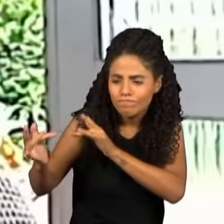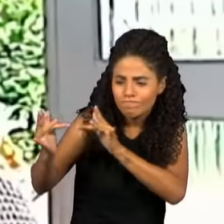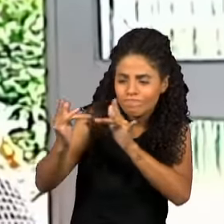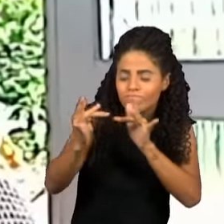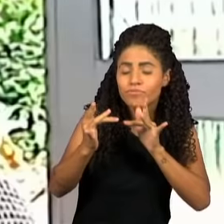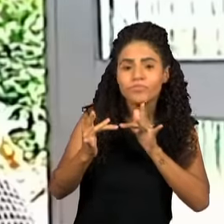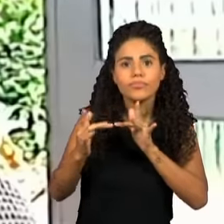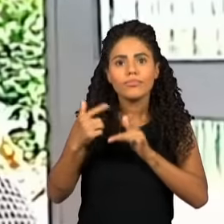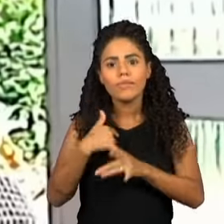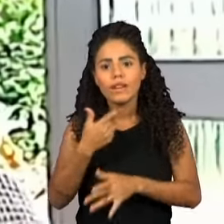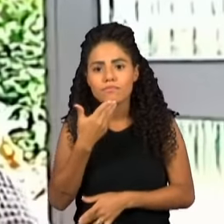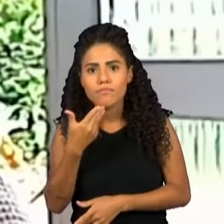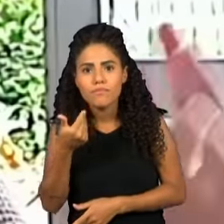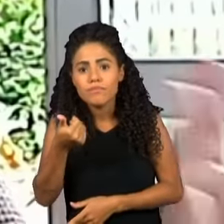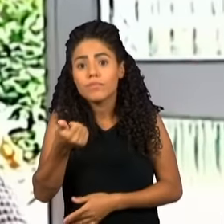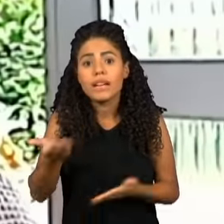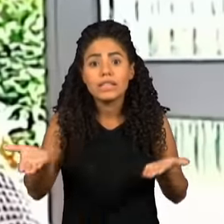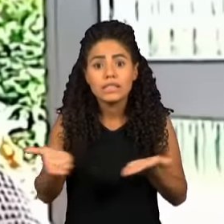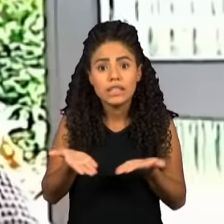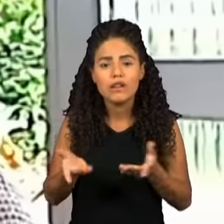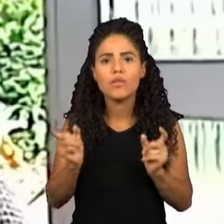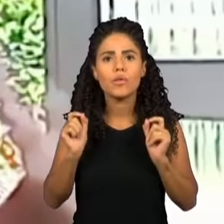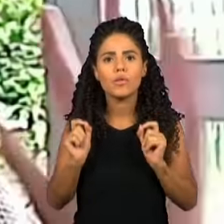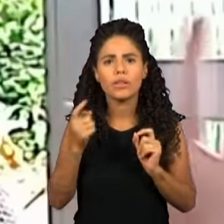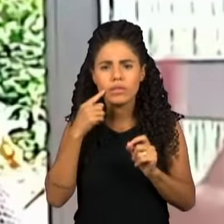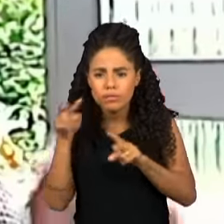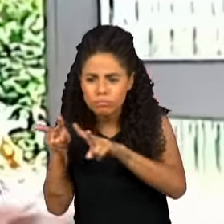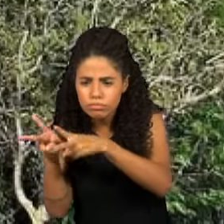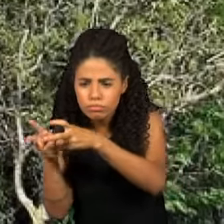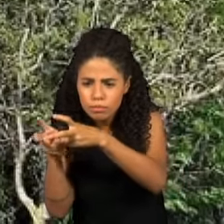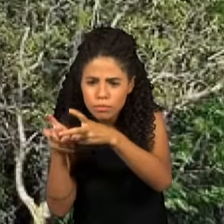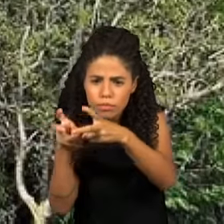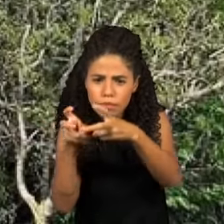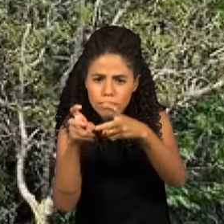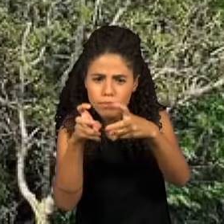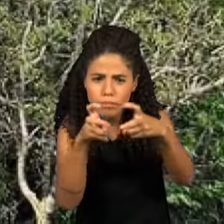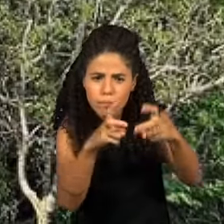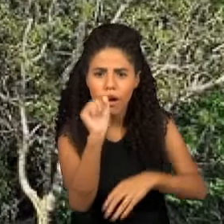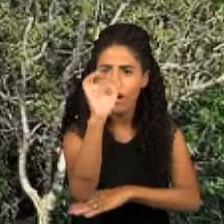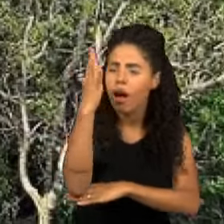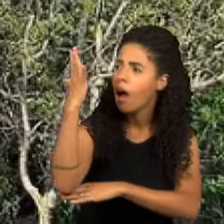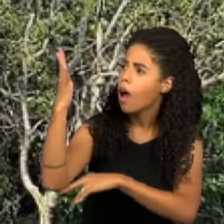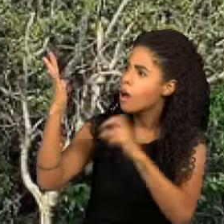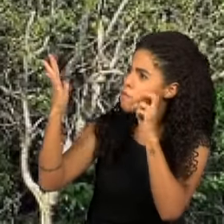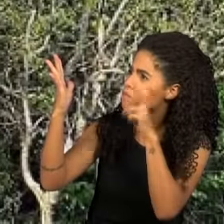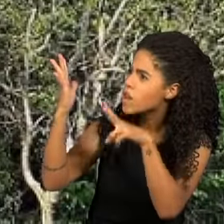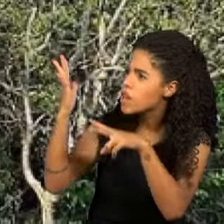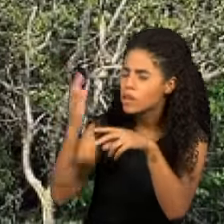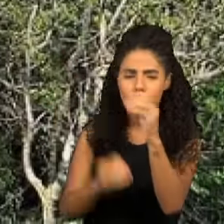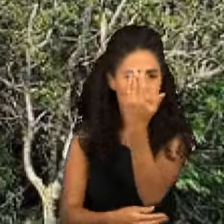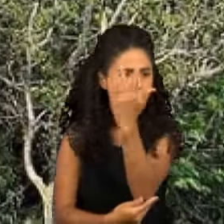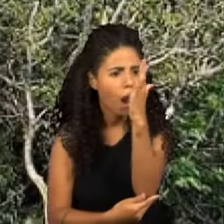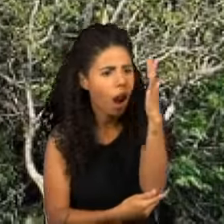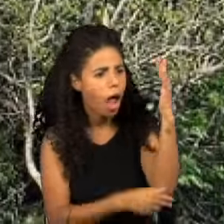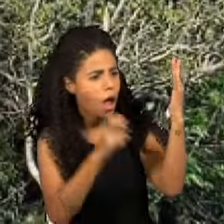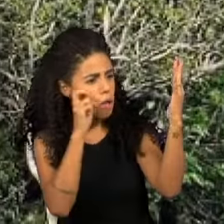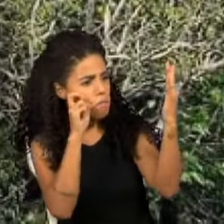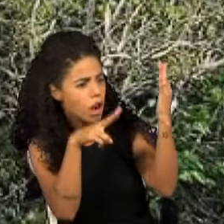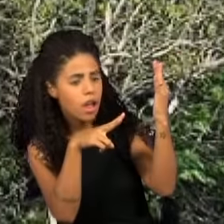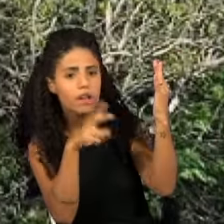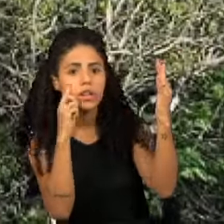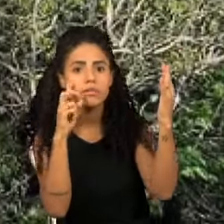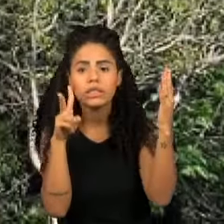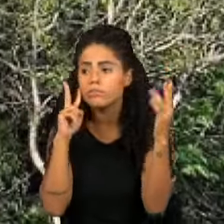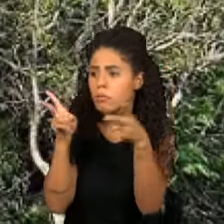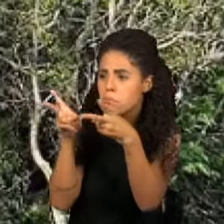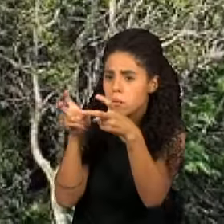com biojoias, né? A gente recolhia sementes, acompanhava o tempo de cada árvore. E isso foi criando esse gosto já, né?